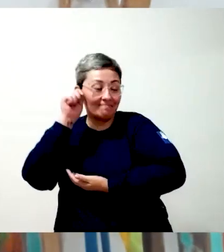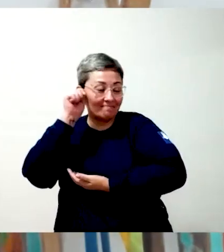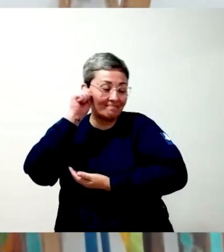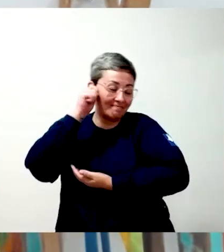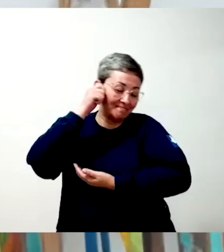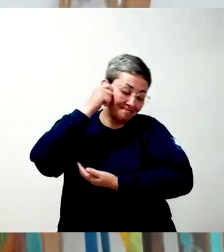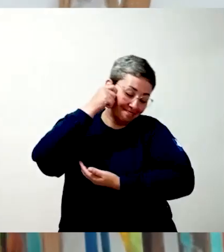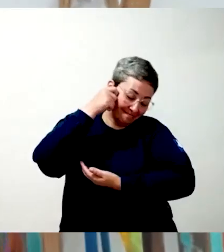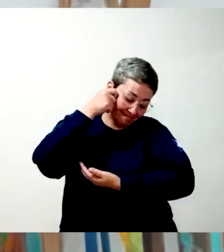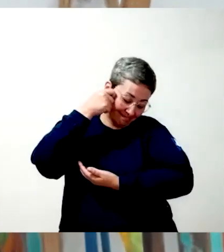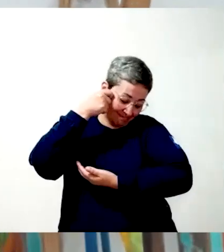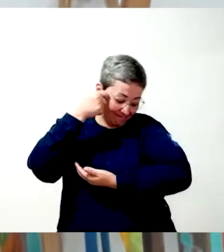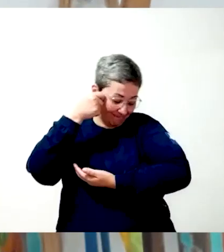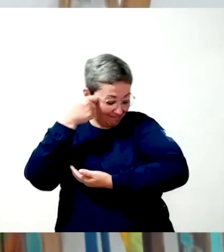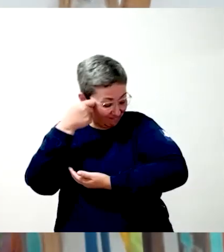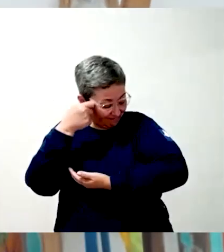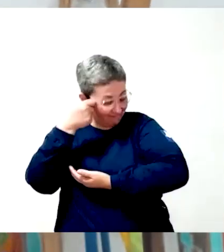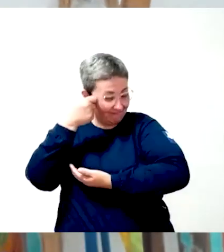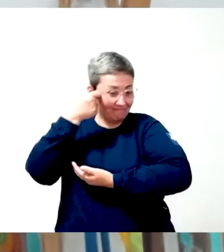Negrito,